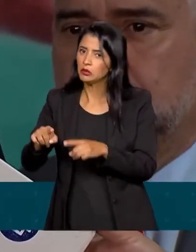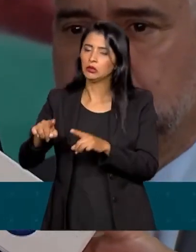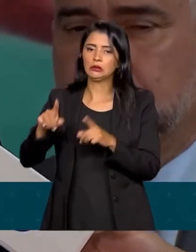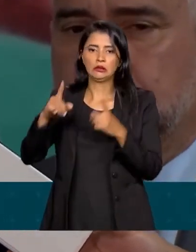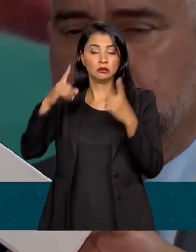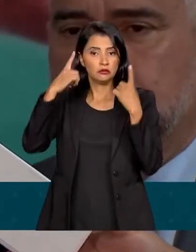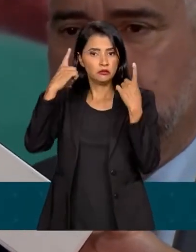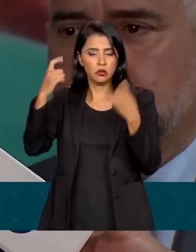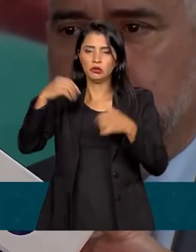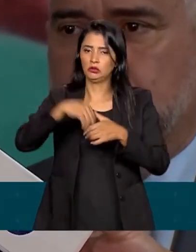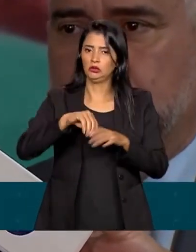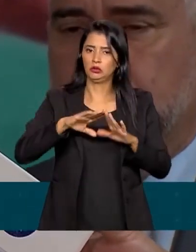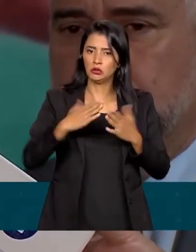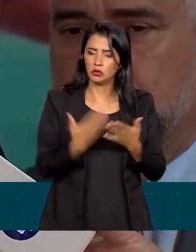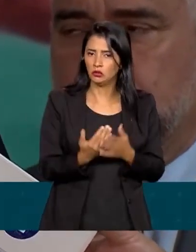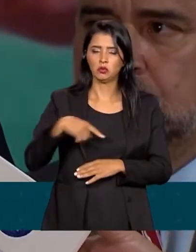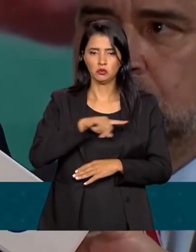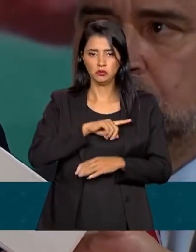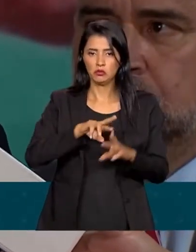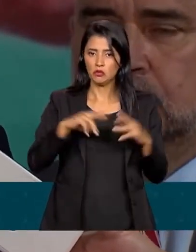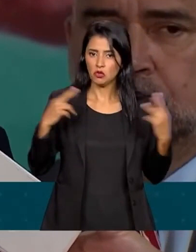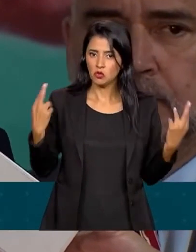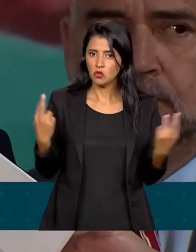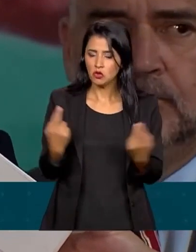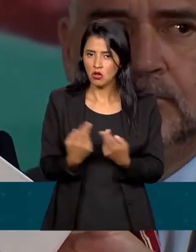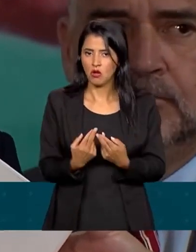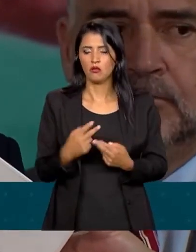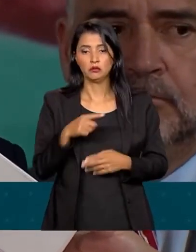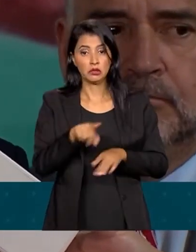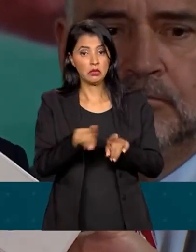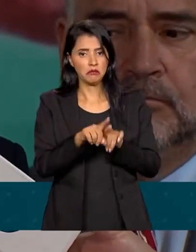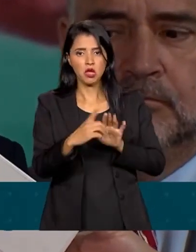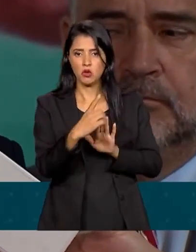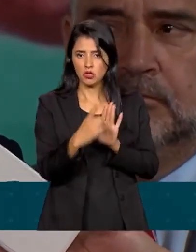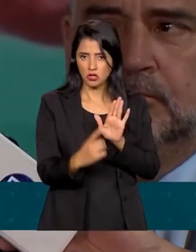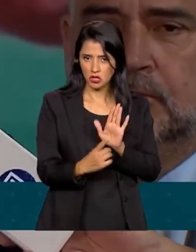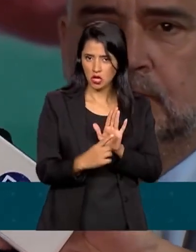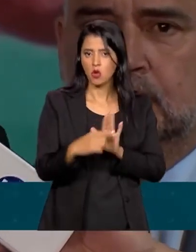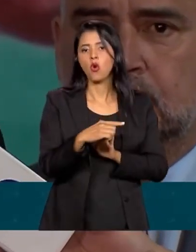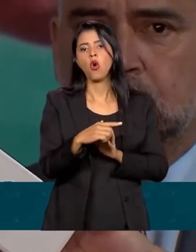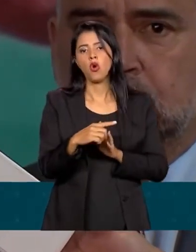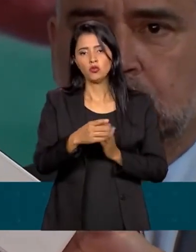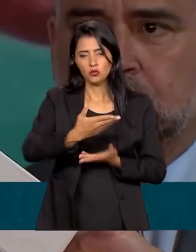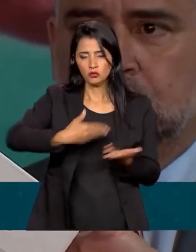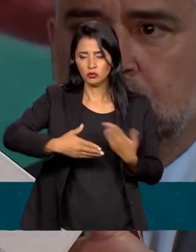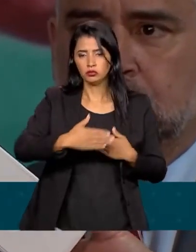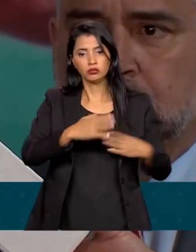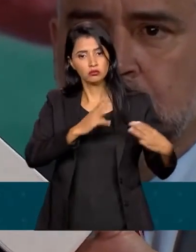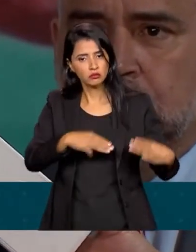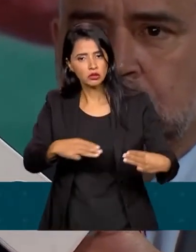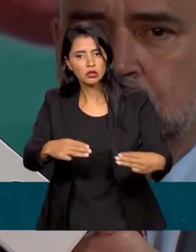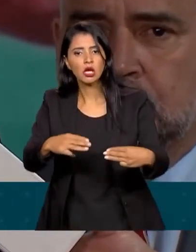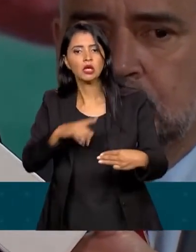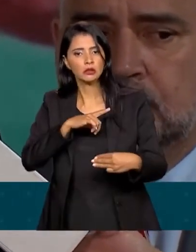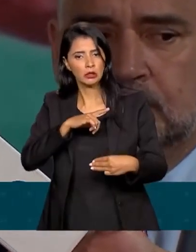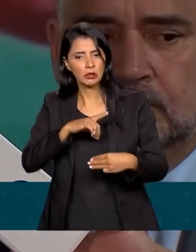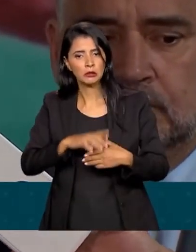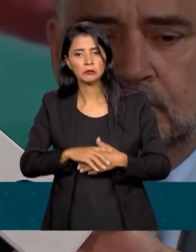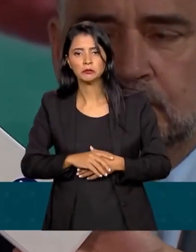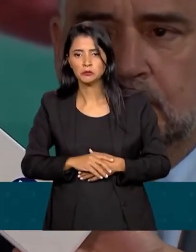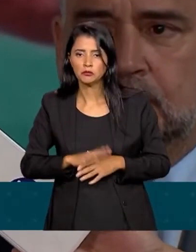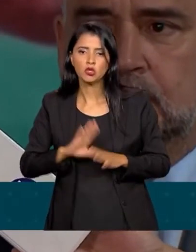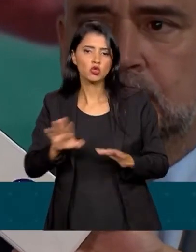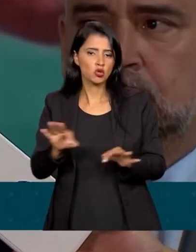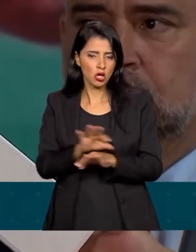violência nas escolas brasileiras. Esse decreto, precisa ser um decreto interministerial, ele praticamente